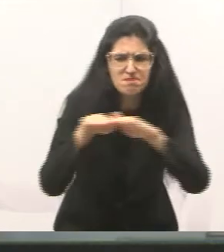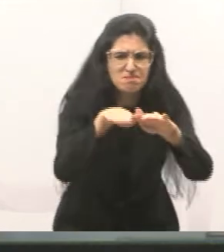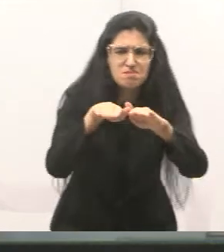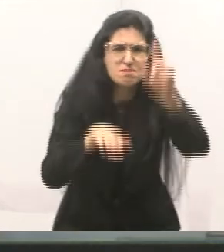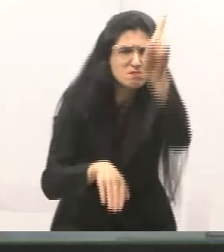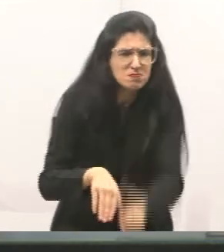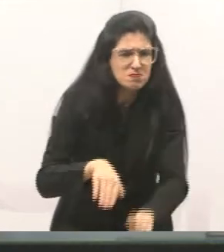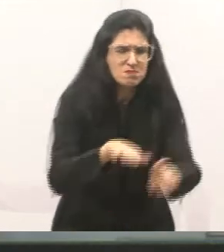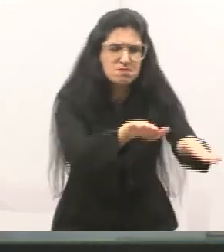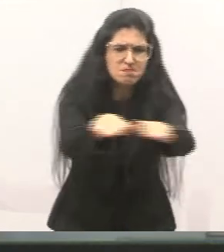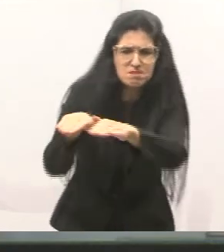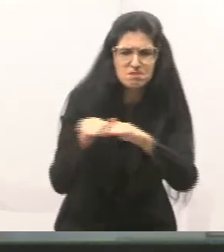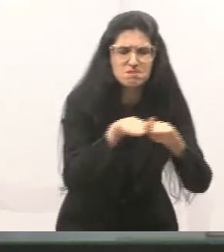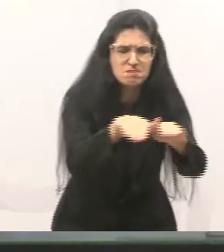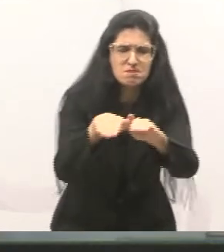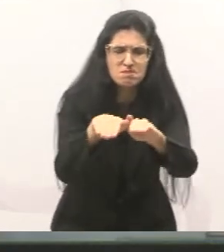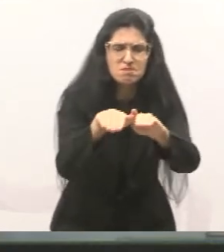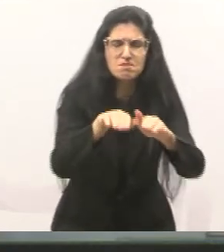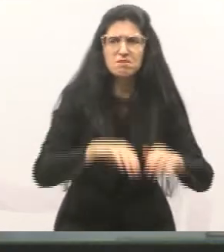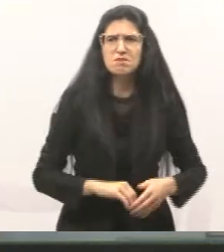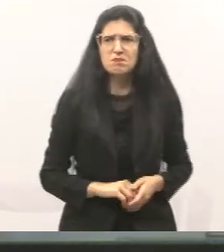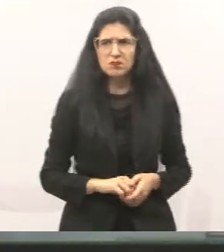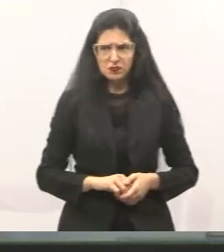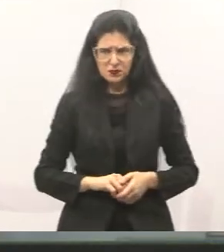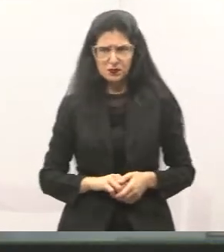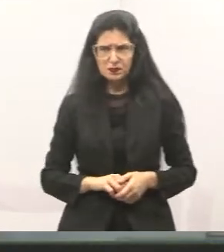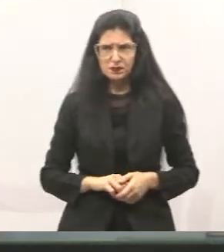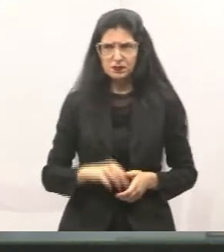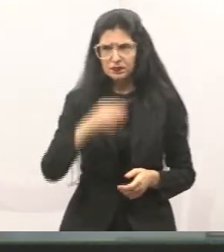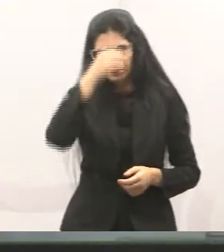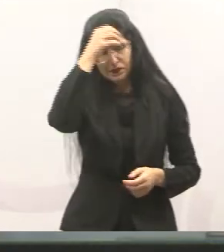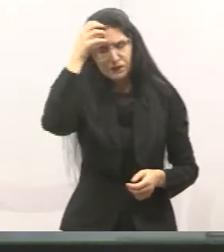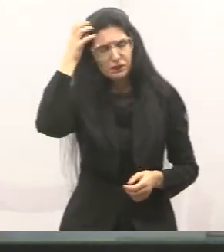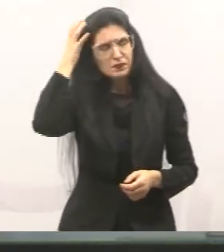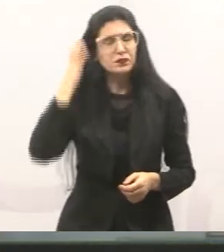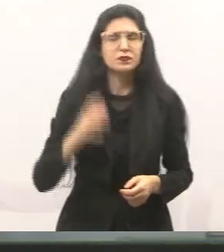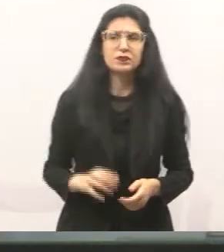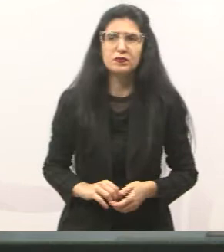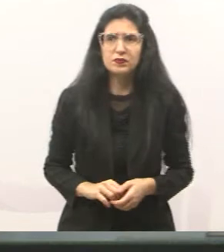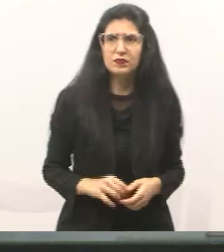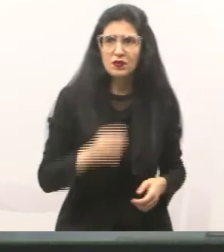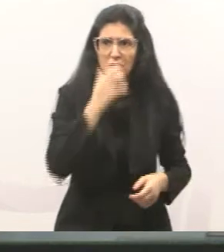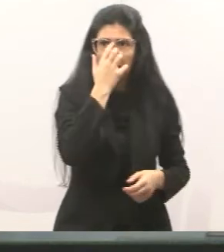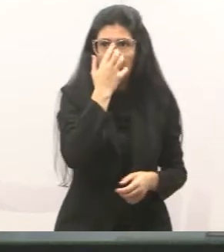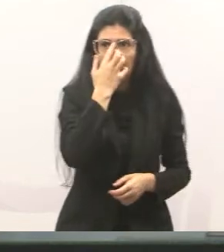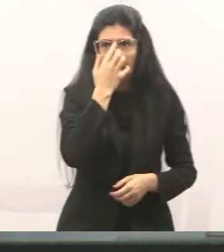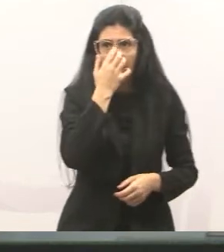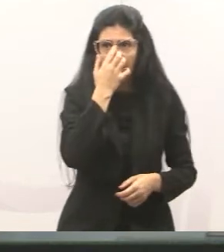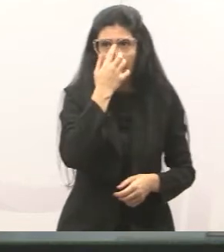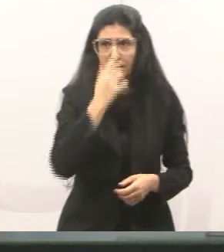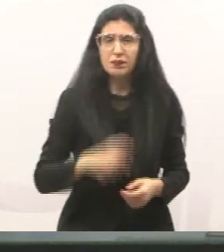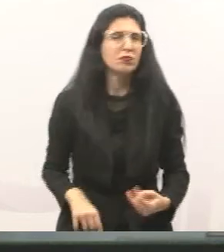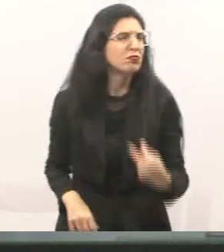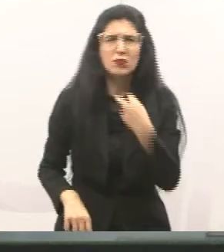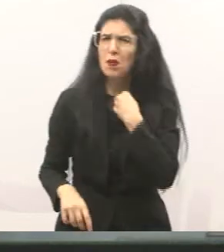da metade da população brasileira, que sejamos antirracistas,